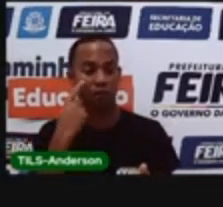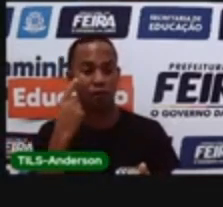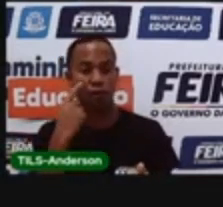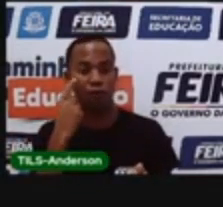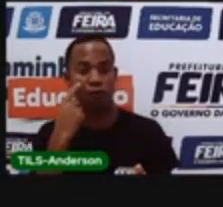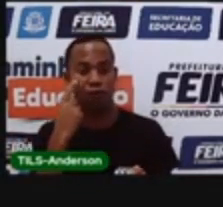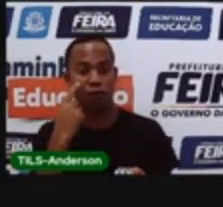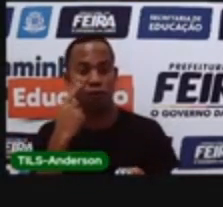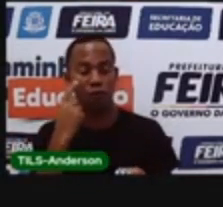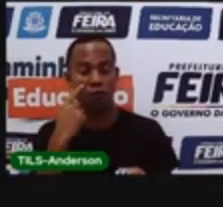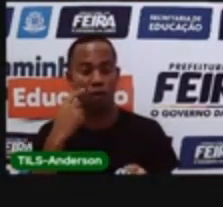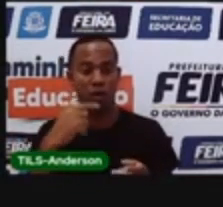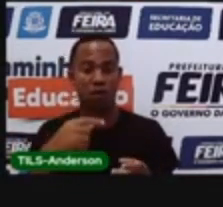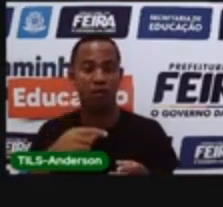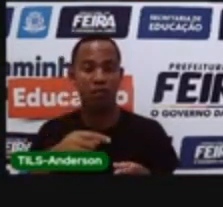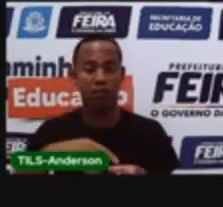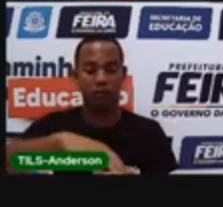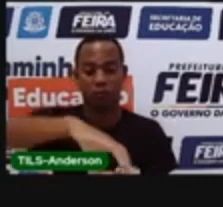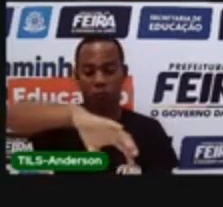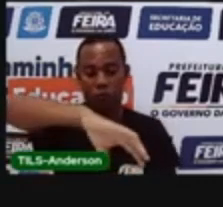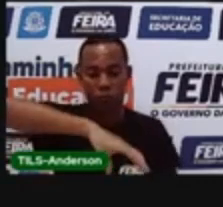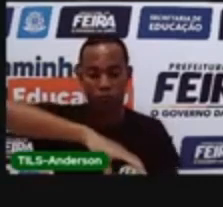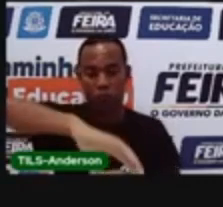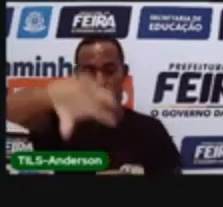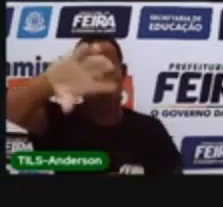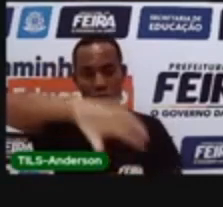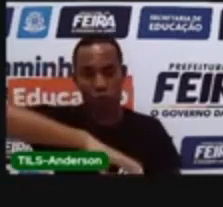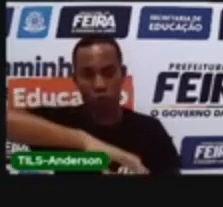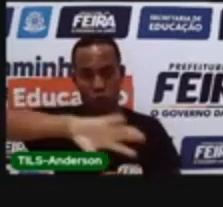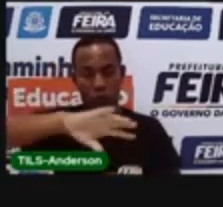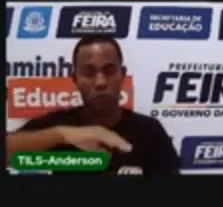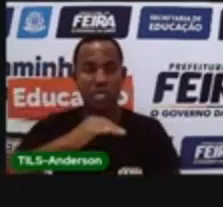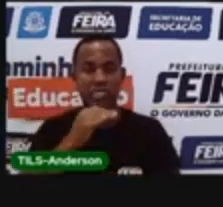rede de esgoto, aquela que passa pelas ruas, tá?